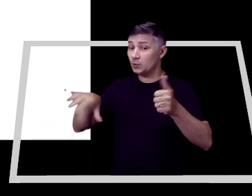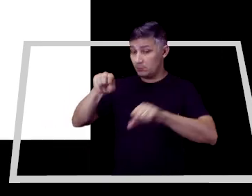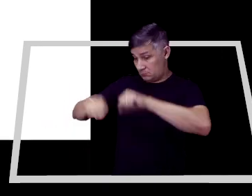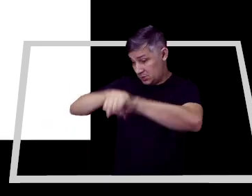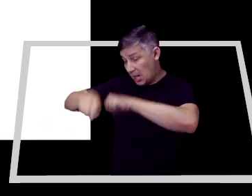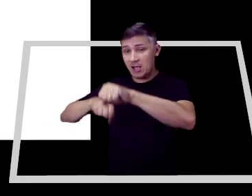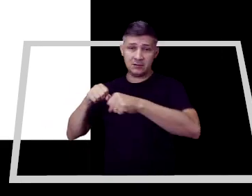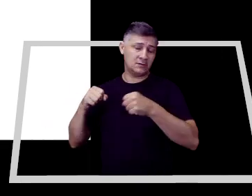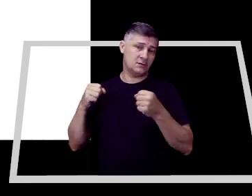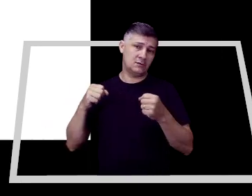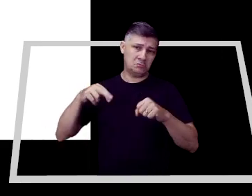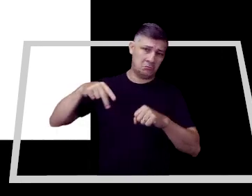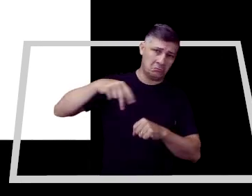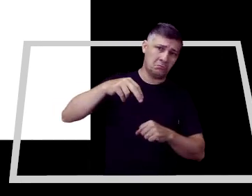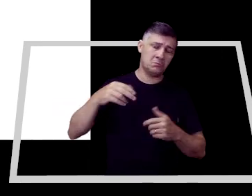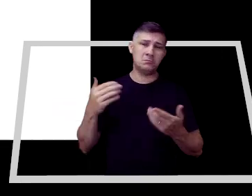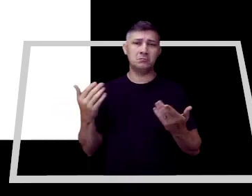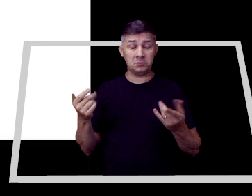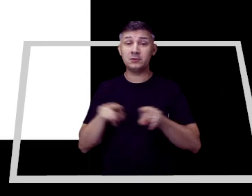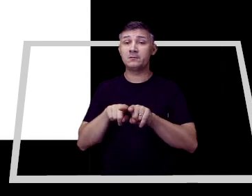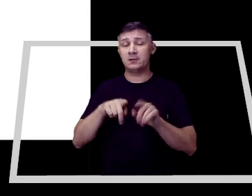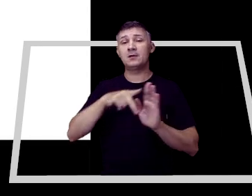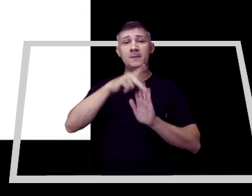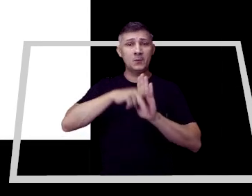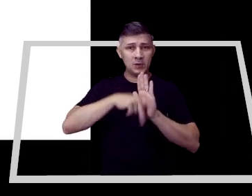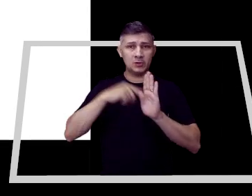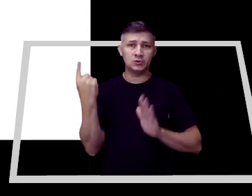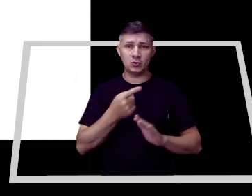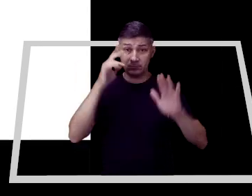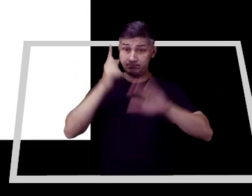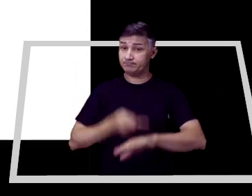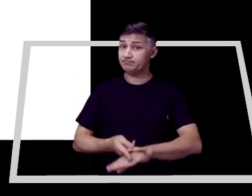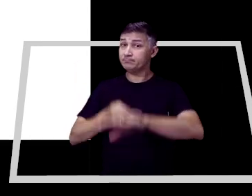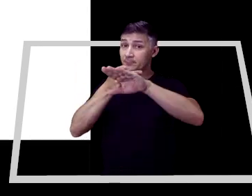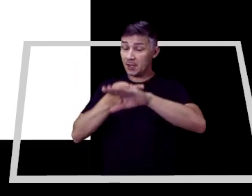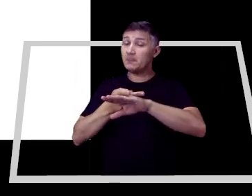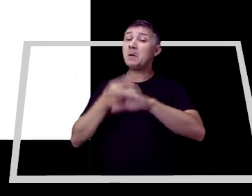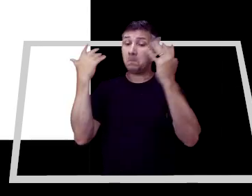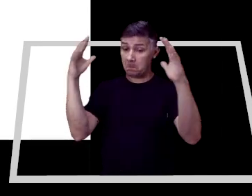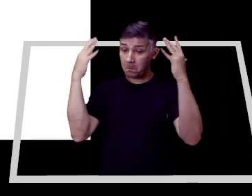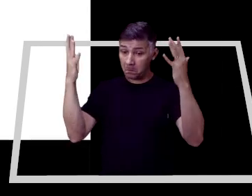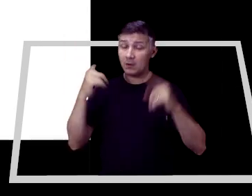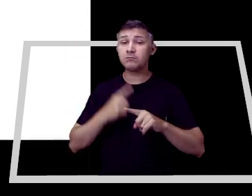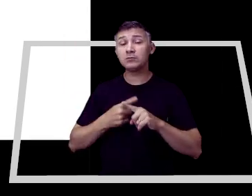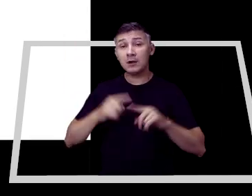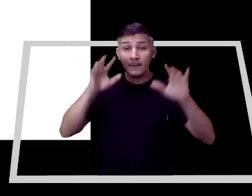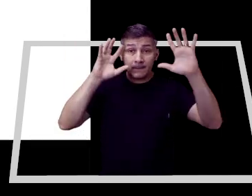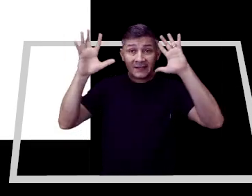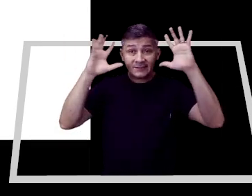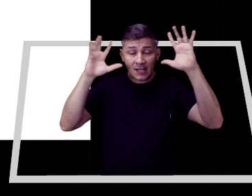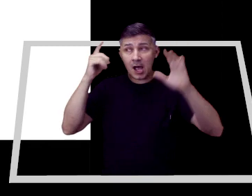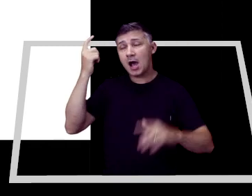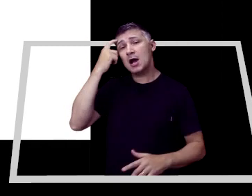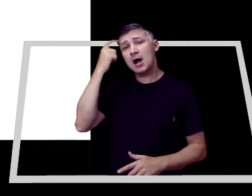peatonais e de bicicleta. Então, também foi um projeto que a gente foi premiado com a menção honrosa. É uma pena